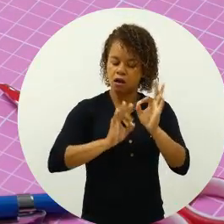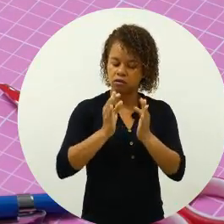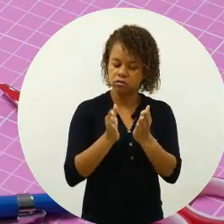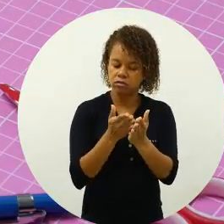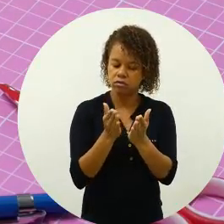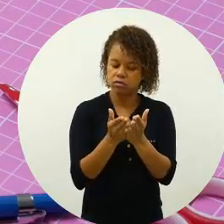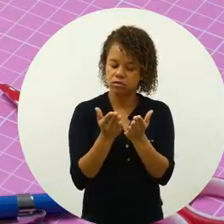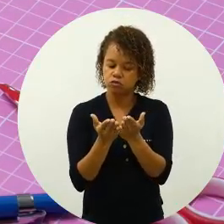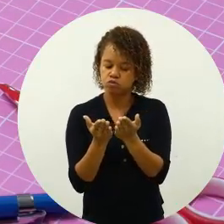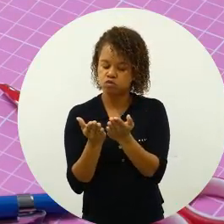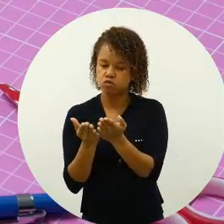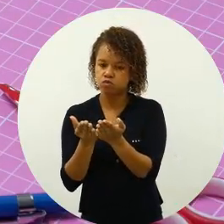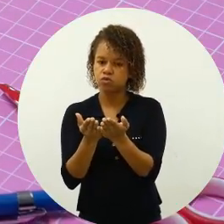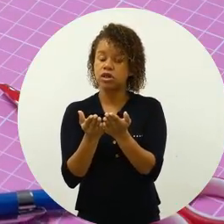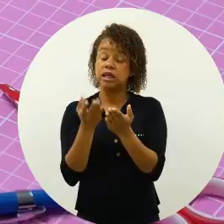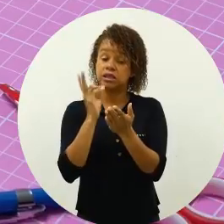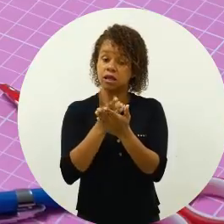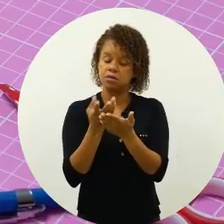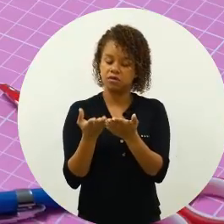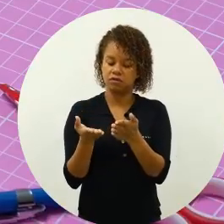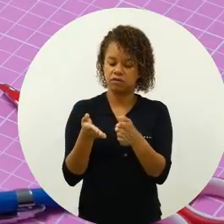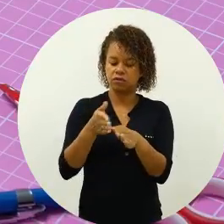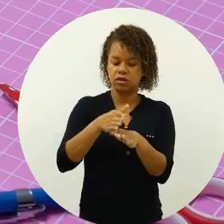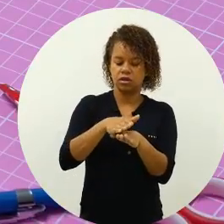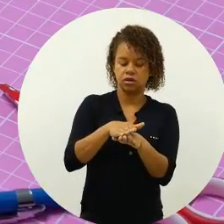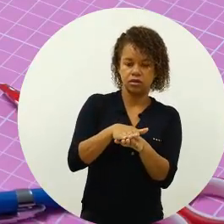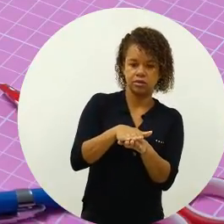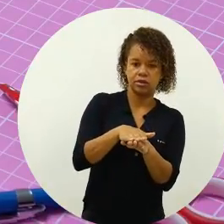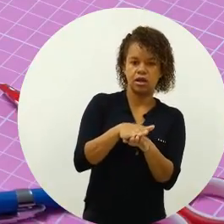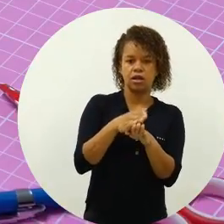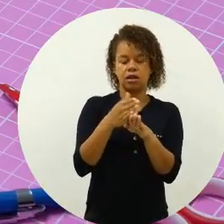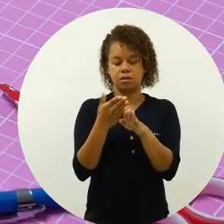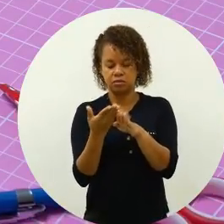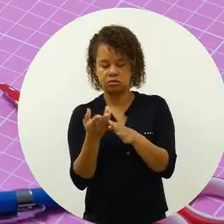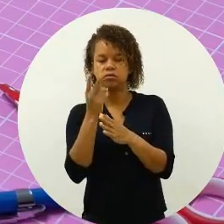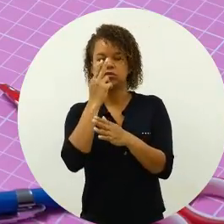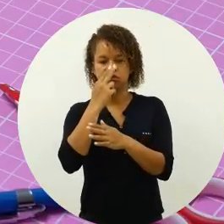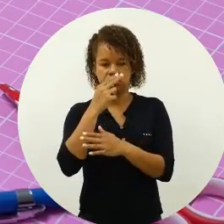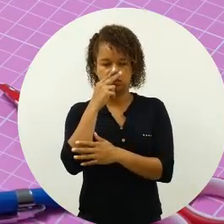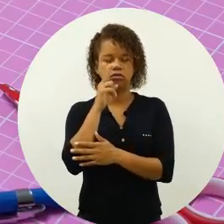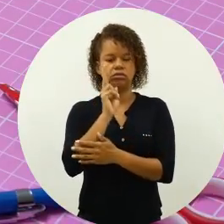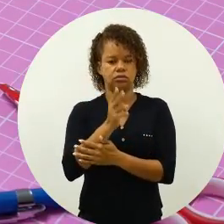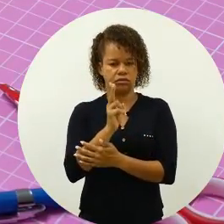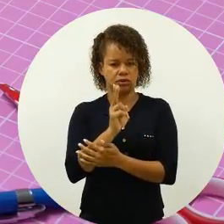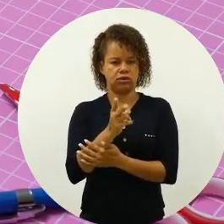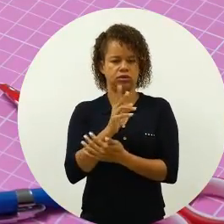encadernação. Sempre virando e sempre nessa mesma posição.